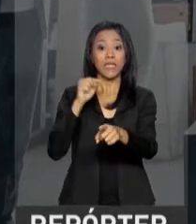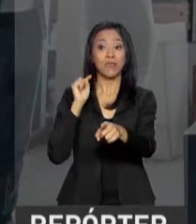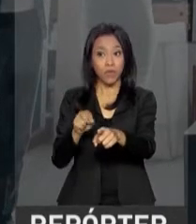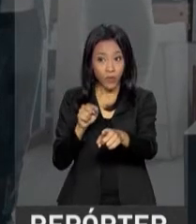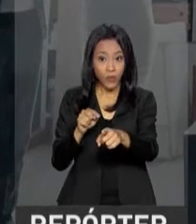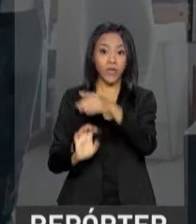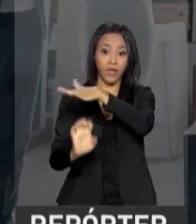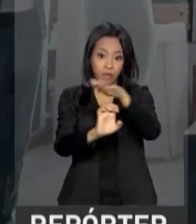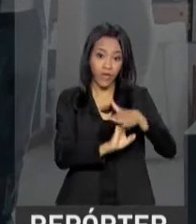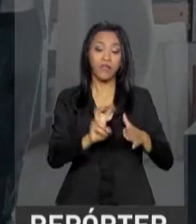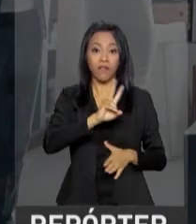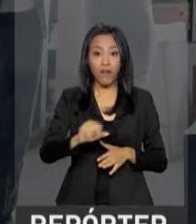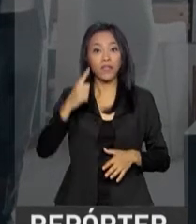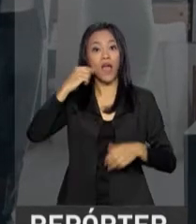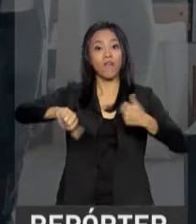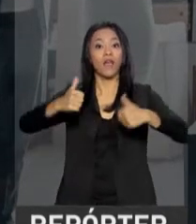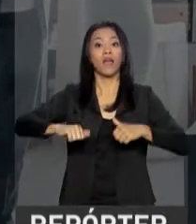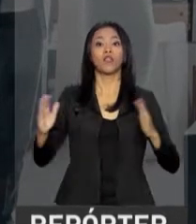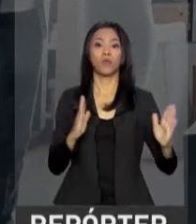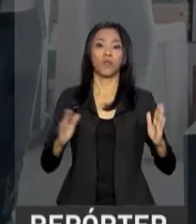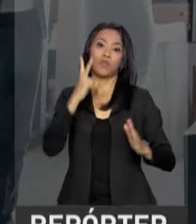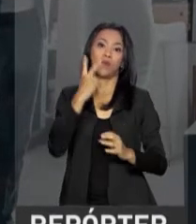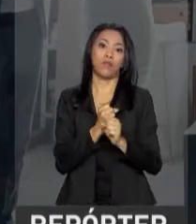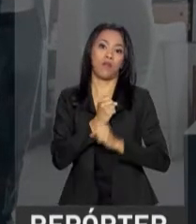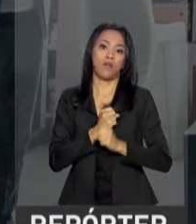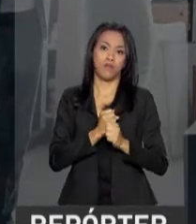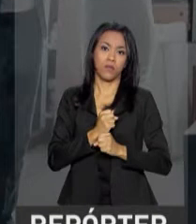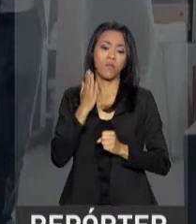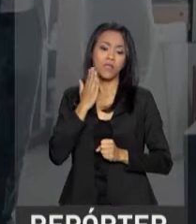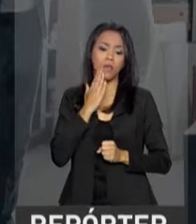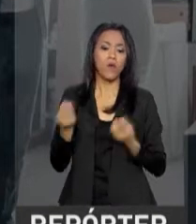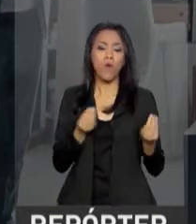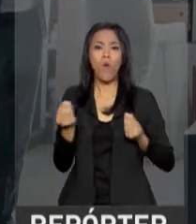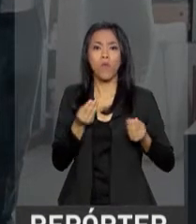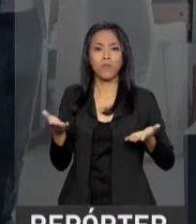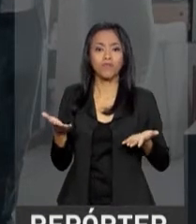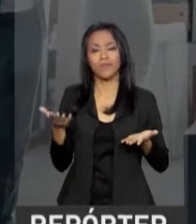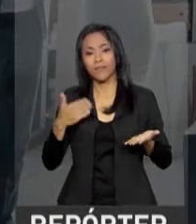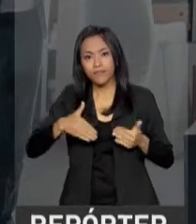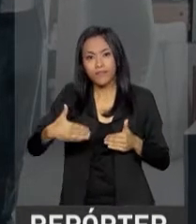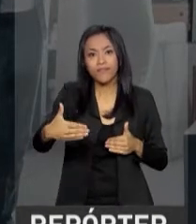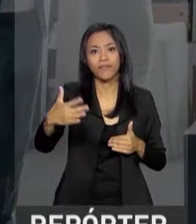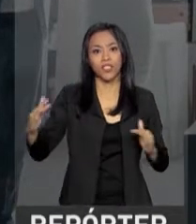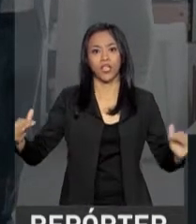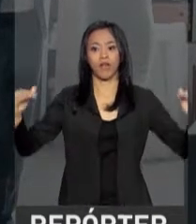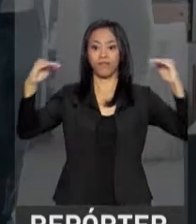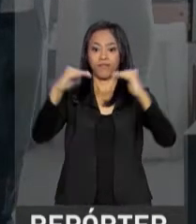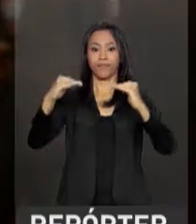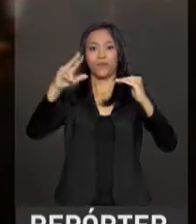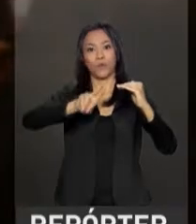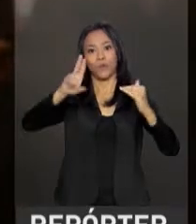dois anos para identificar qual caminho vão ter de percorrer para chegar a um novo patamar tecnológico e de inovação